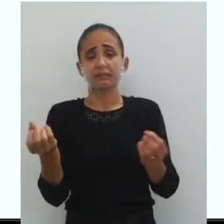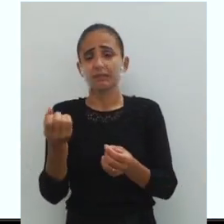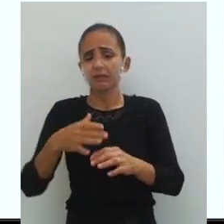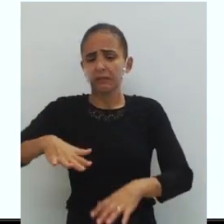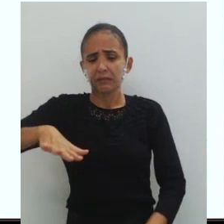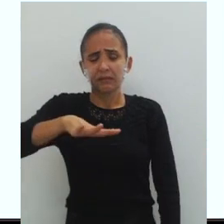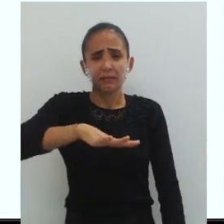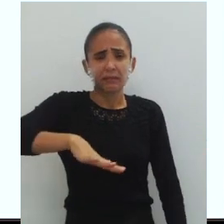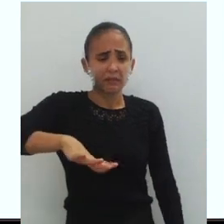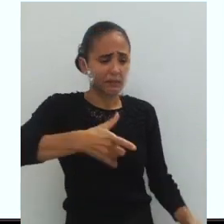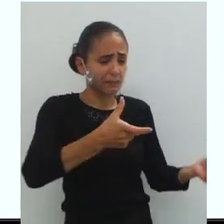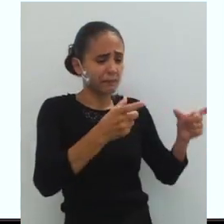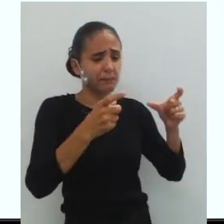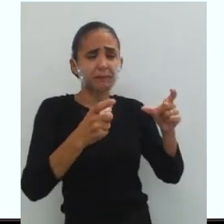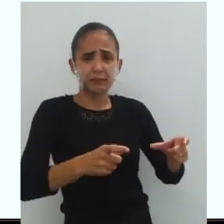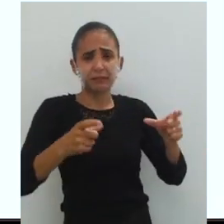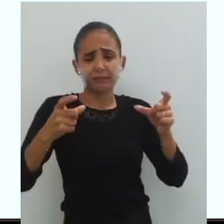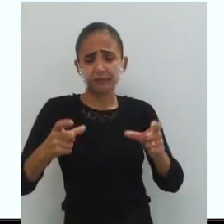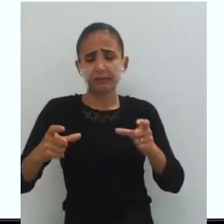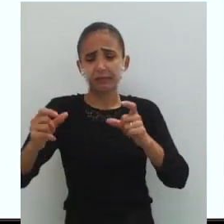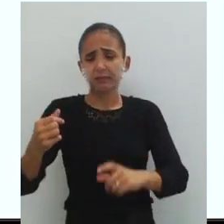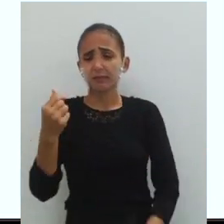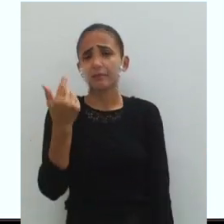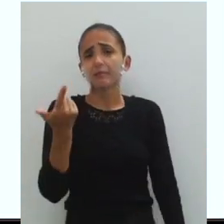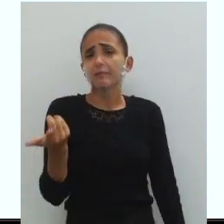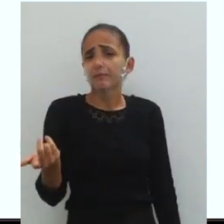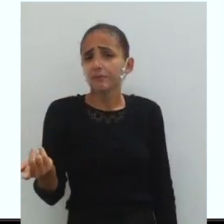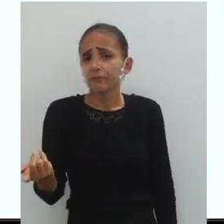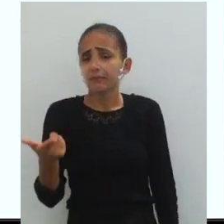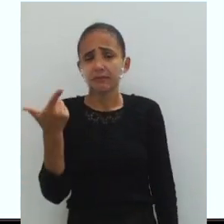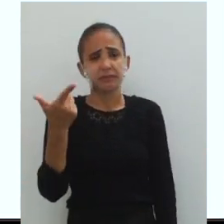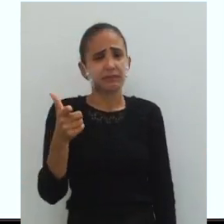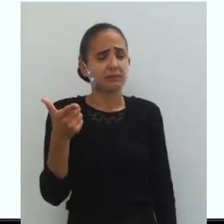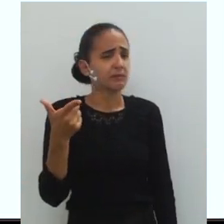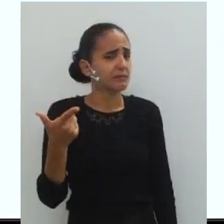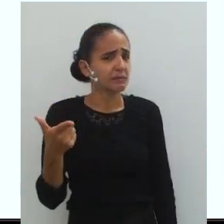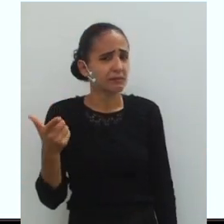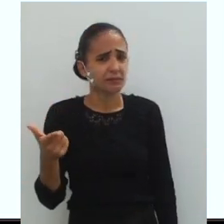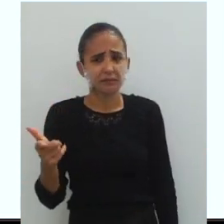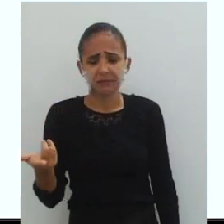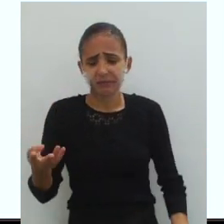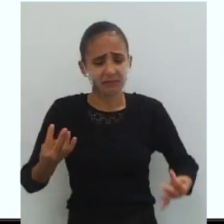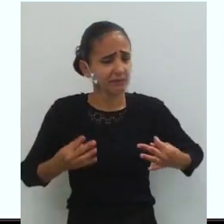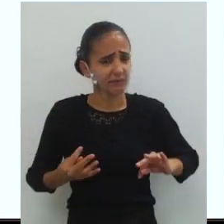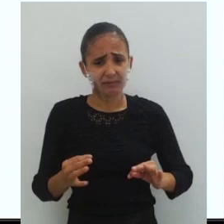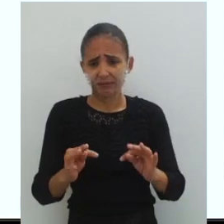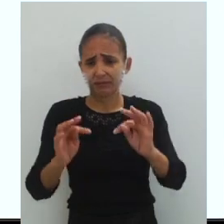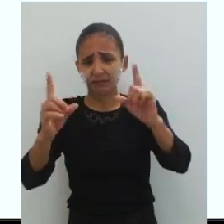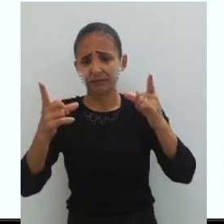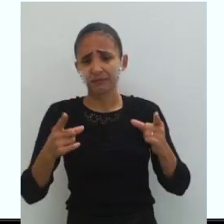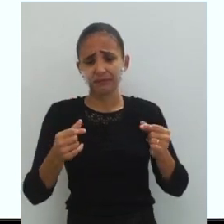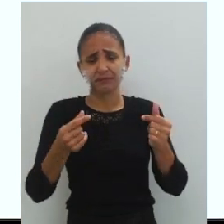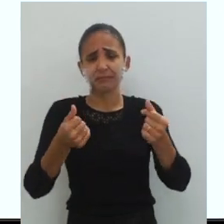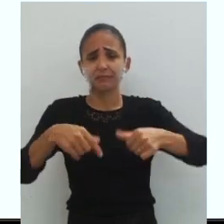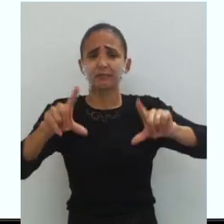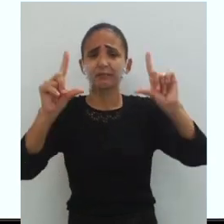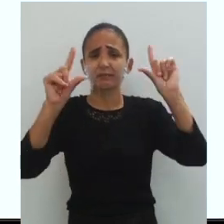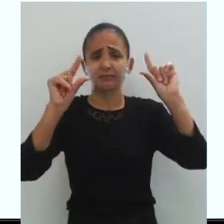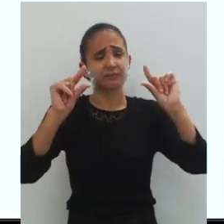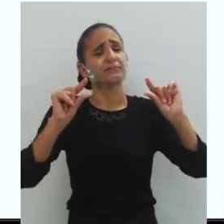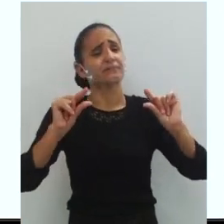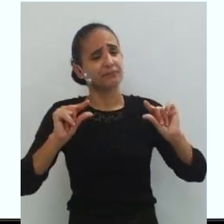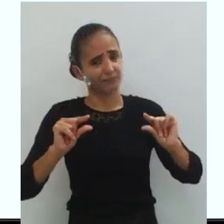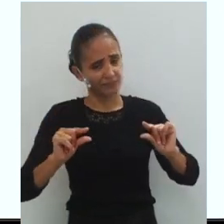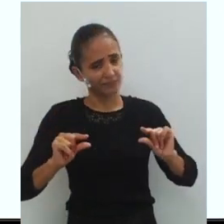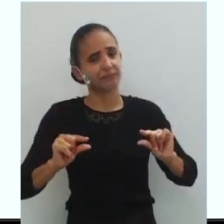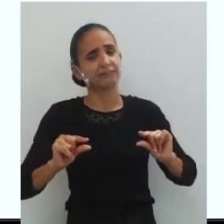em locais onde não se tem muitas condições financeiras, né? Pessoas que têm poucas